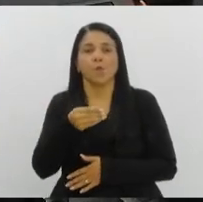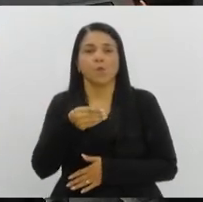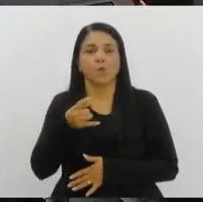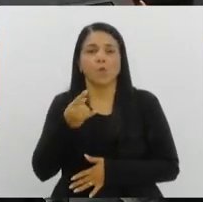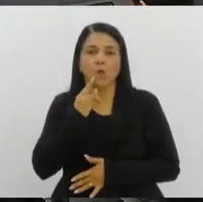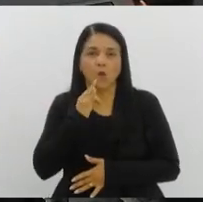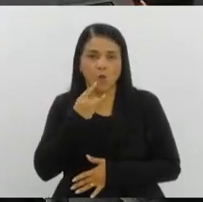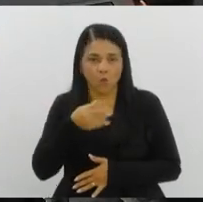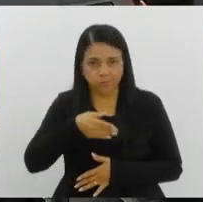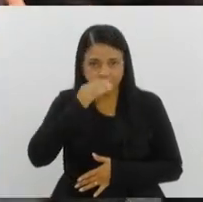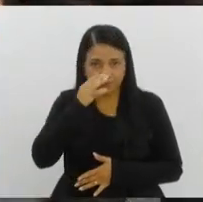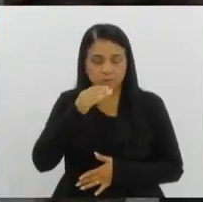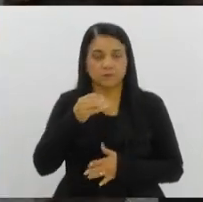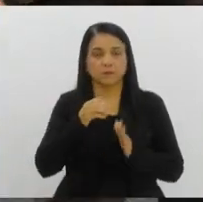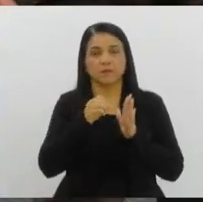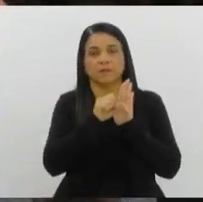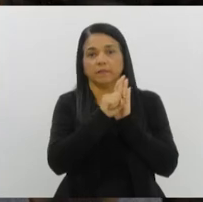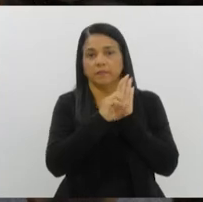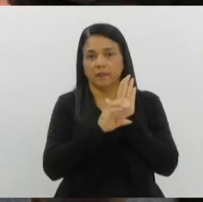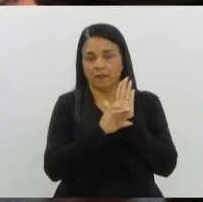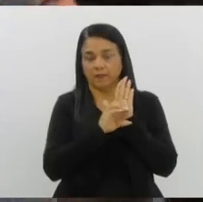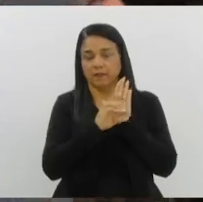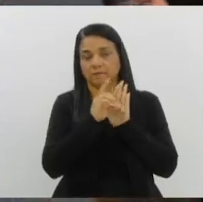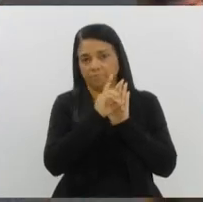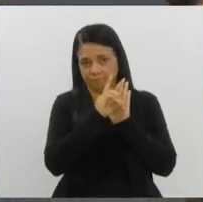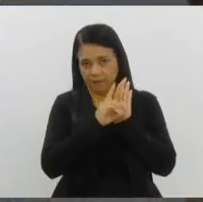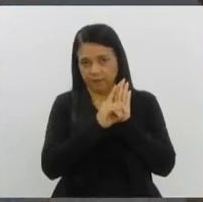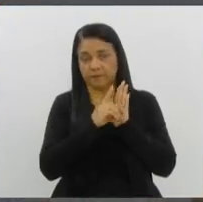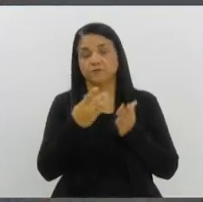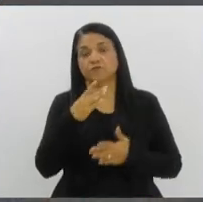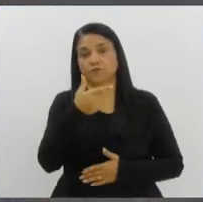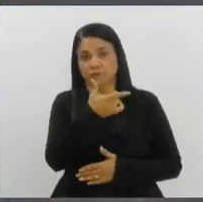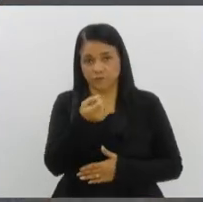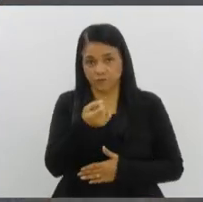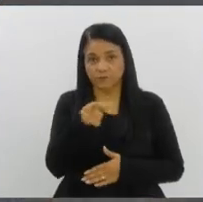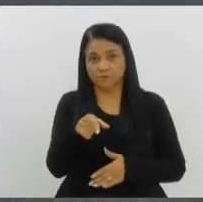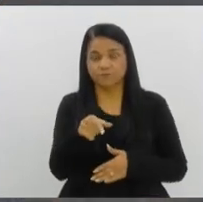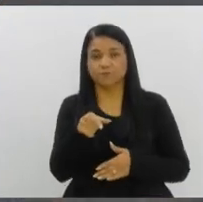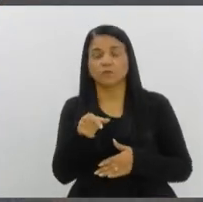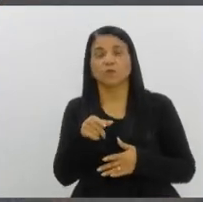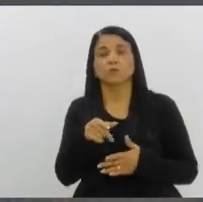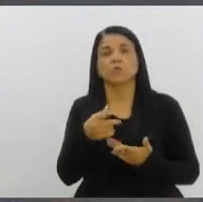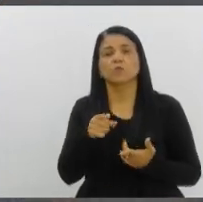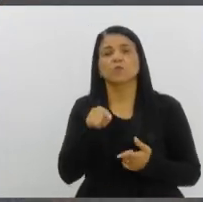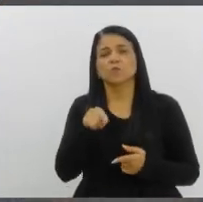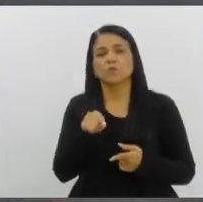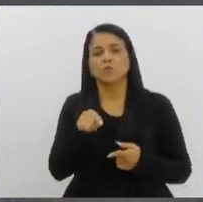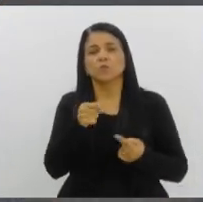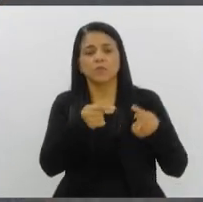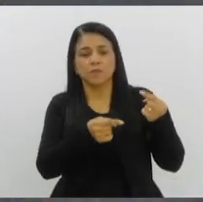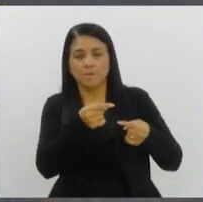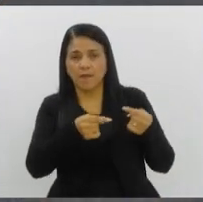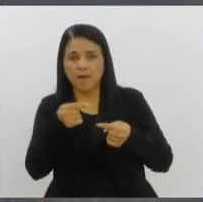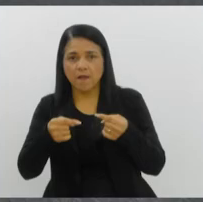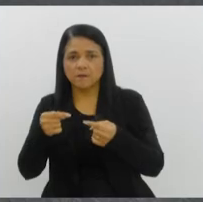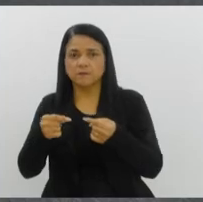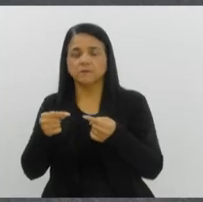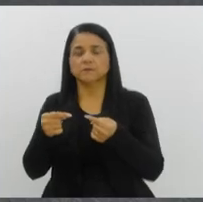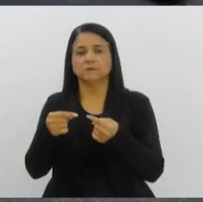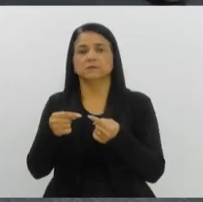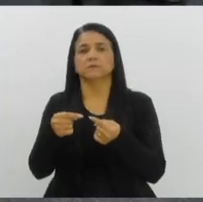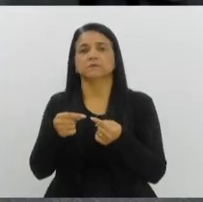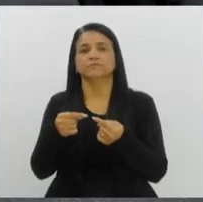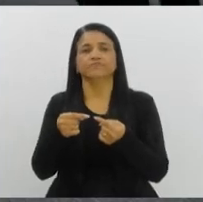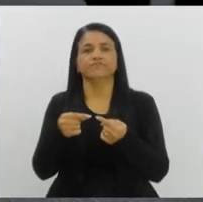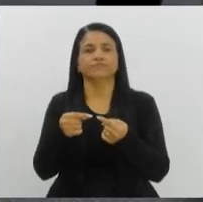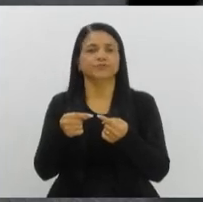nós vemos o quanto que a criminalização, o uso de letalidade, o colocar o debate de substâncias